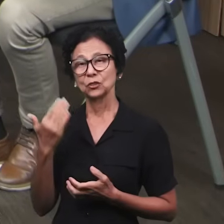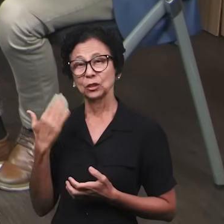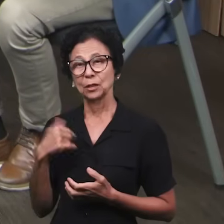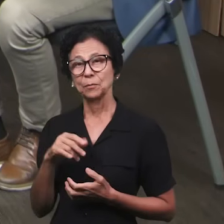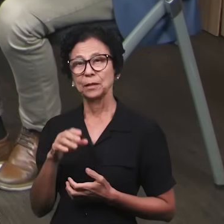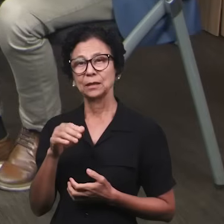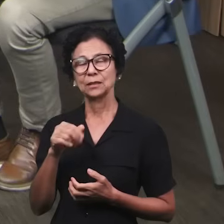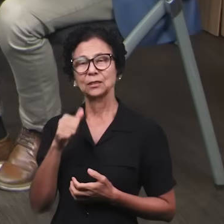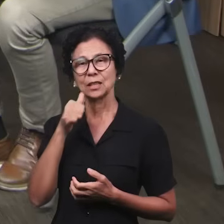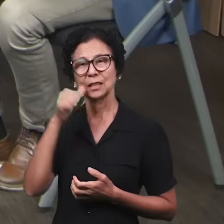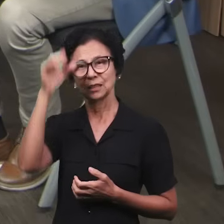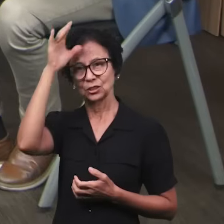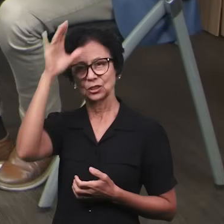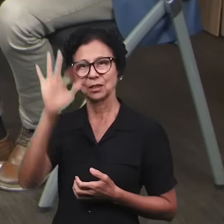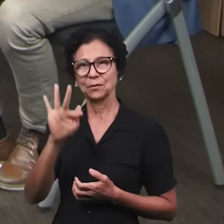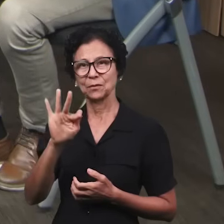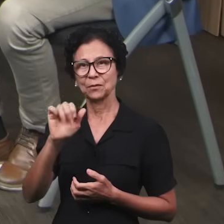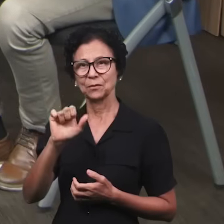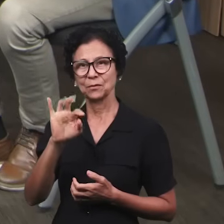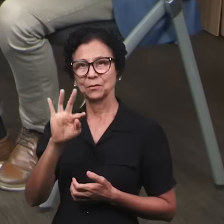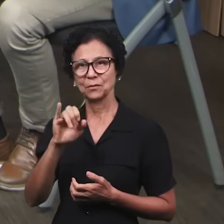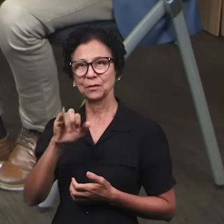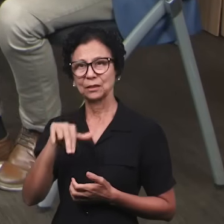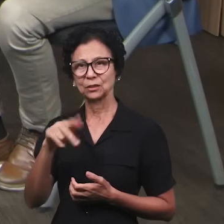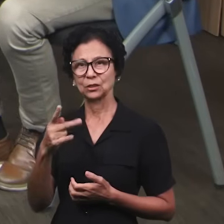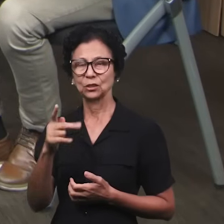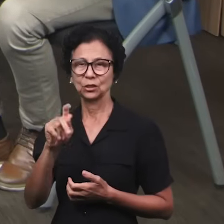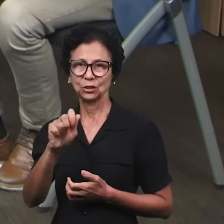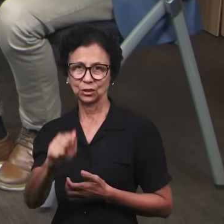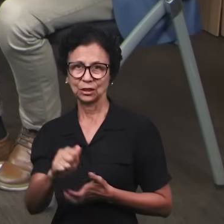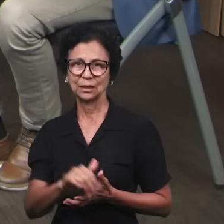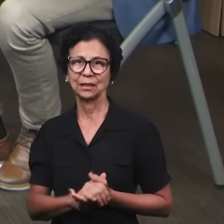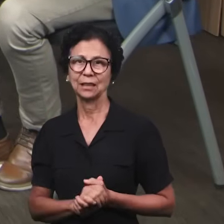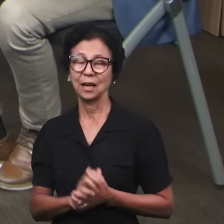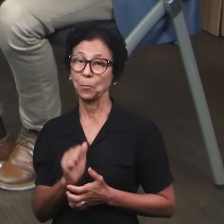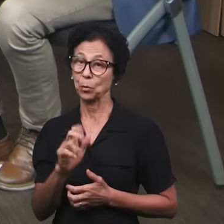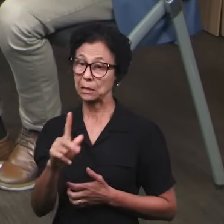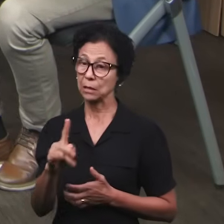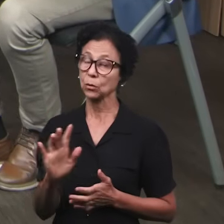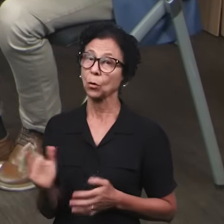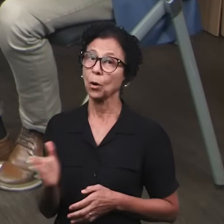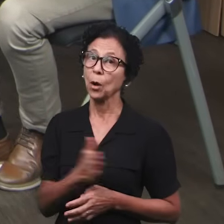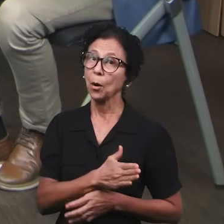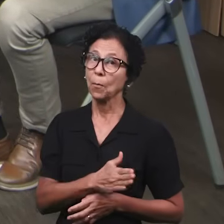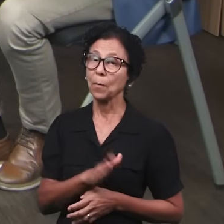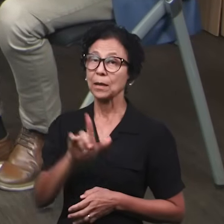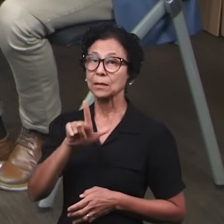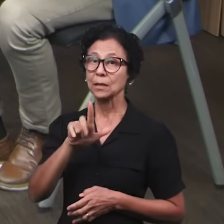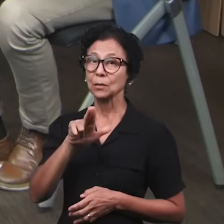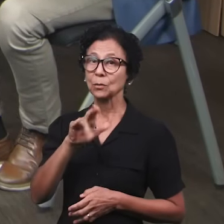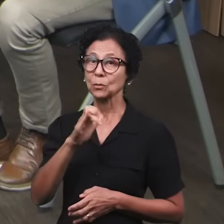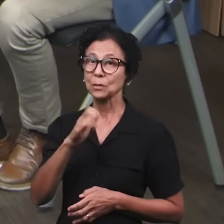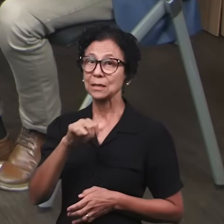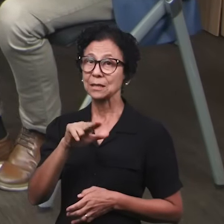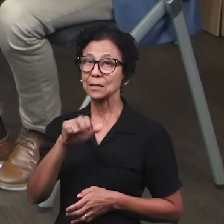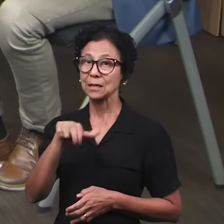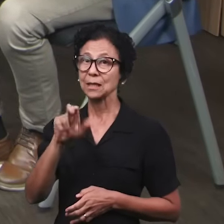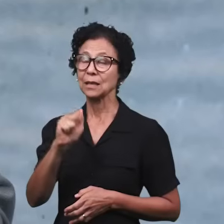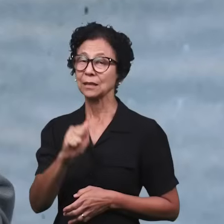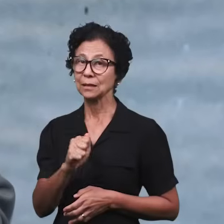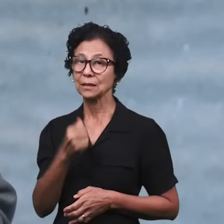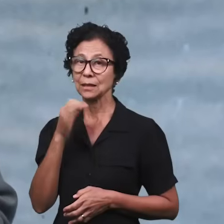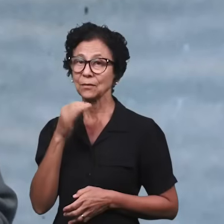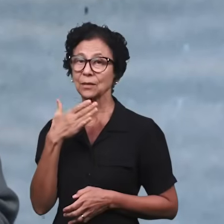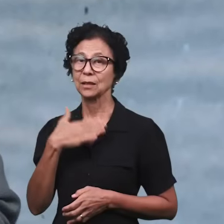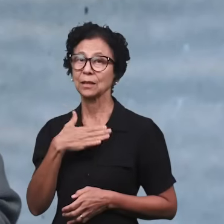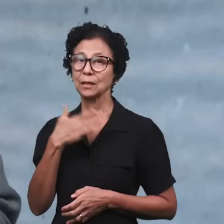pra gente, agora a irmã Luciana, né? As duas, a tia Fatinha é inesquecível, mas o café da Luciana é bonzinho também. Vai lá, aproveita, tá certo? E para você